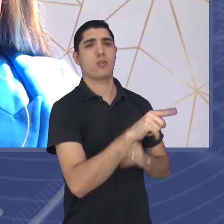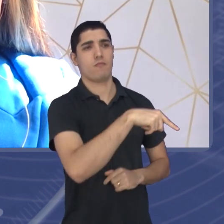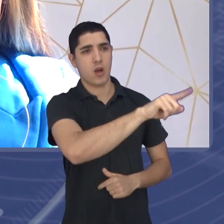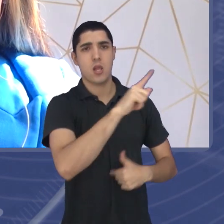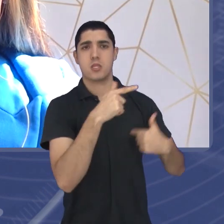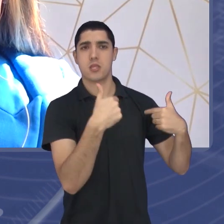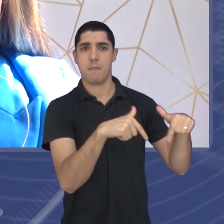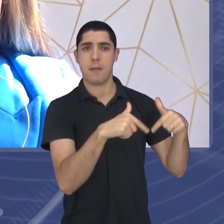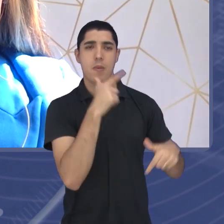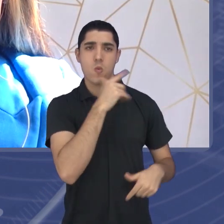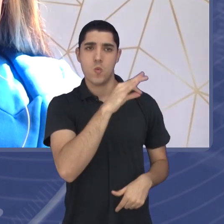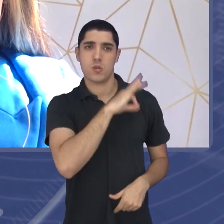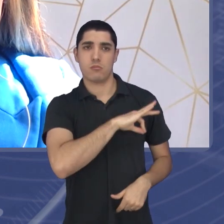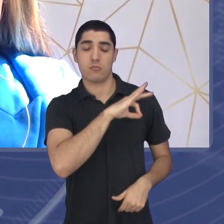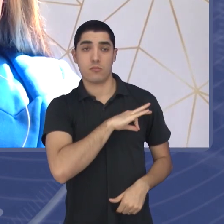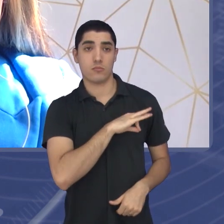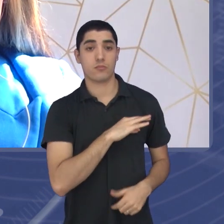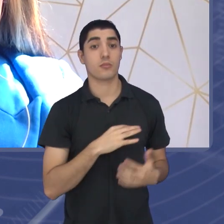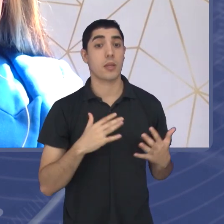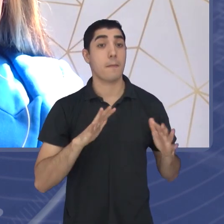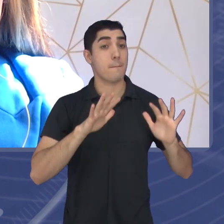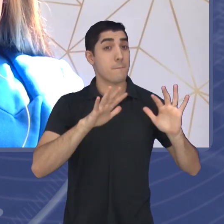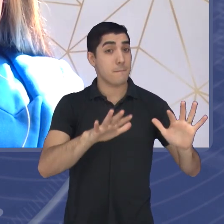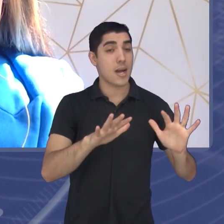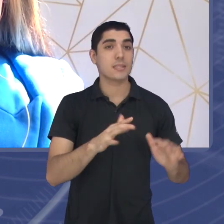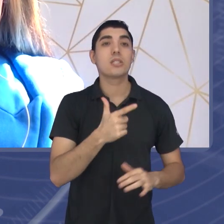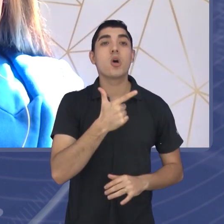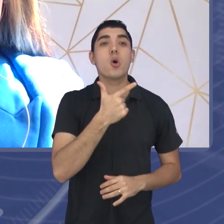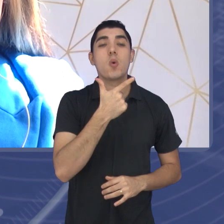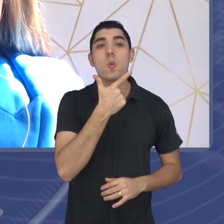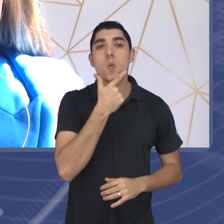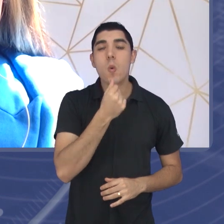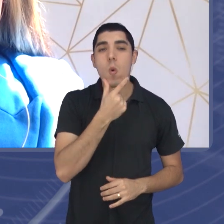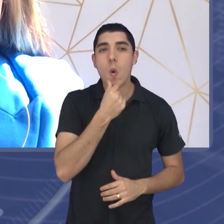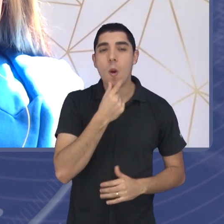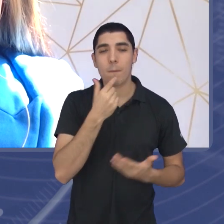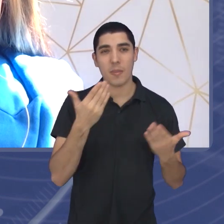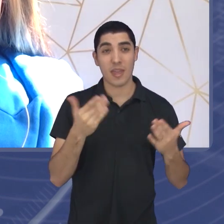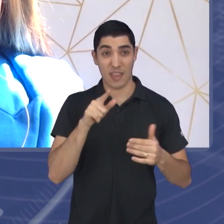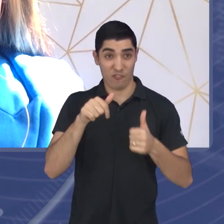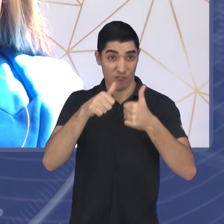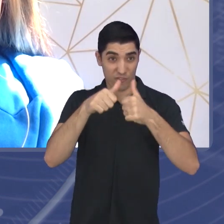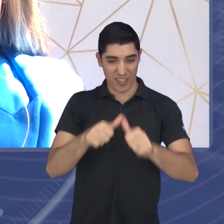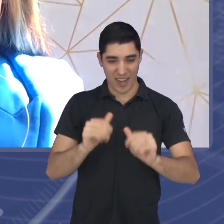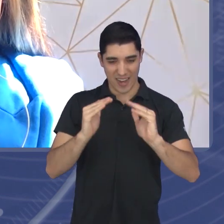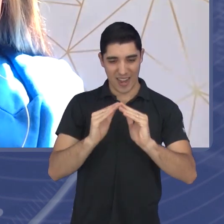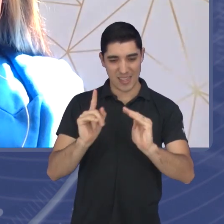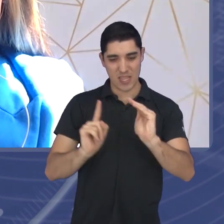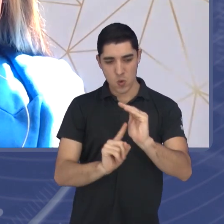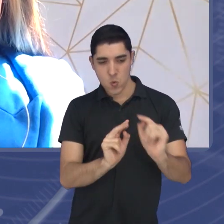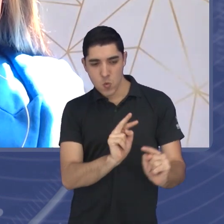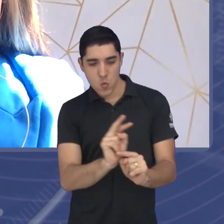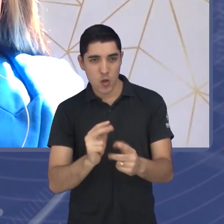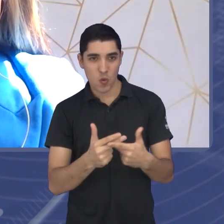papel inverso, né? Os homens assumindo mais esse papel do cuidado.